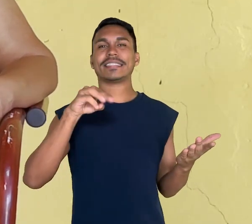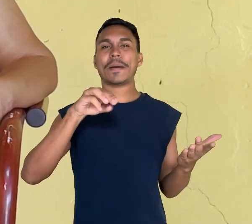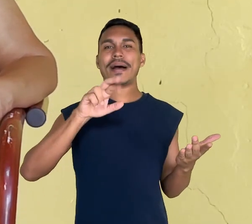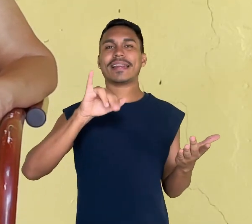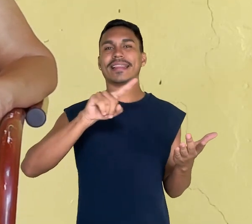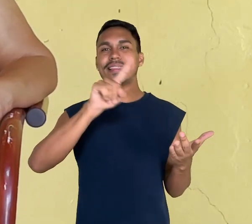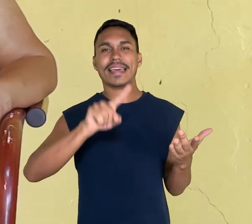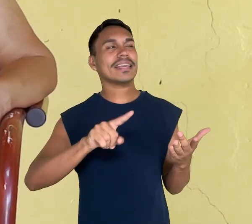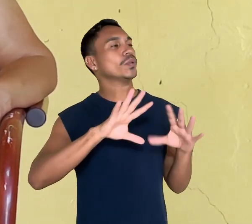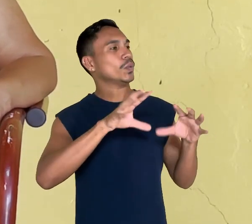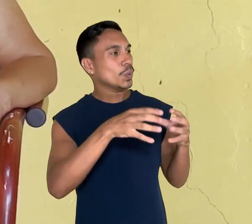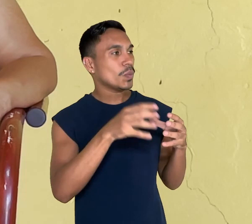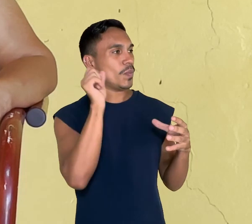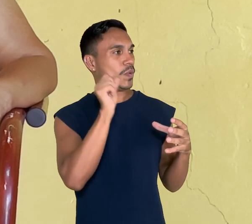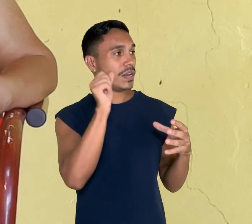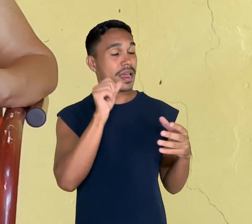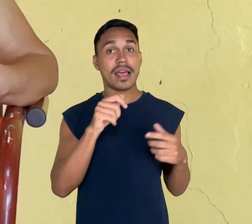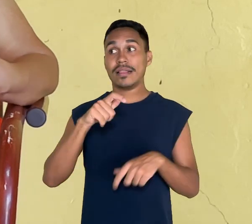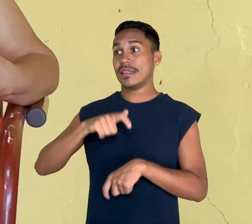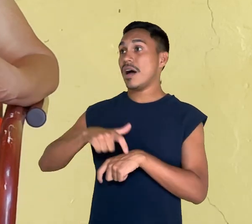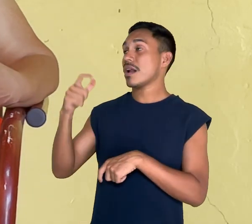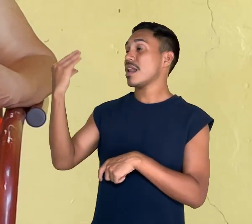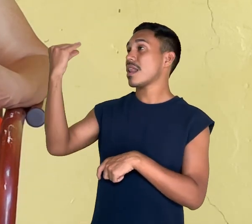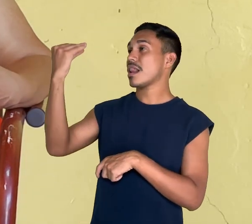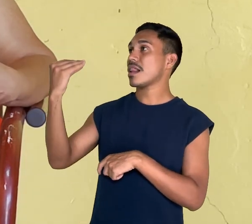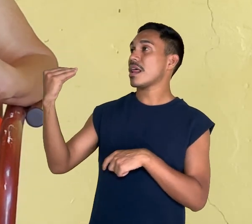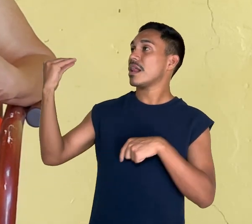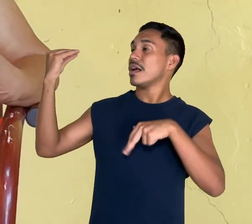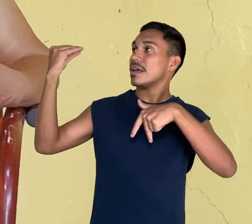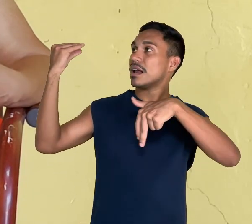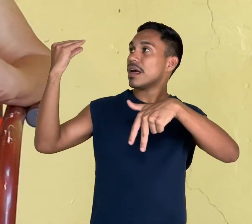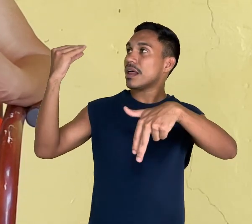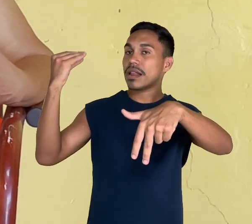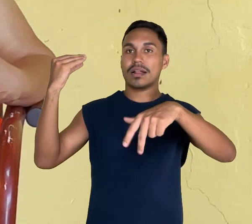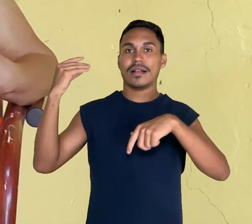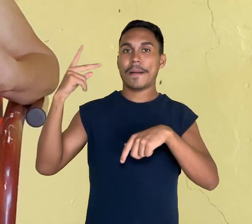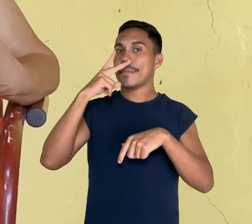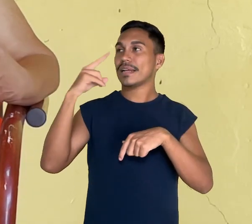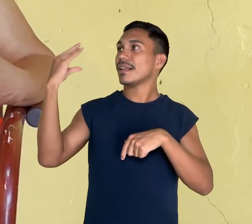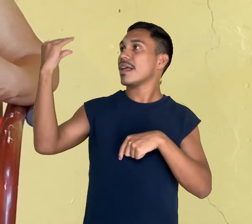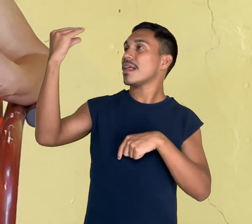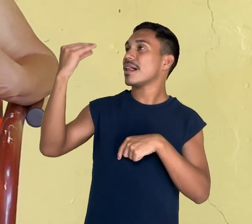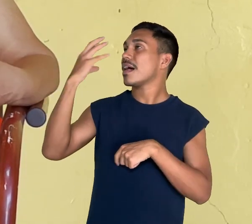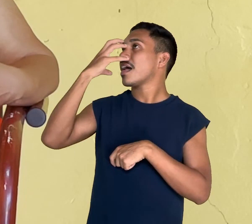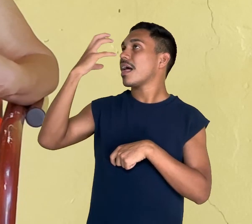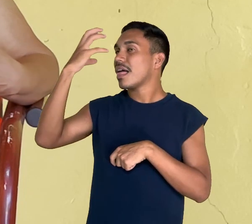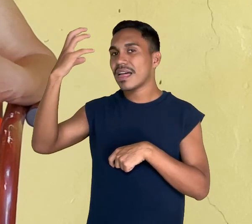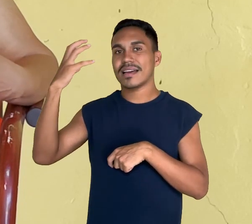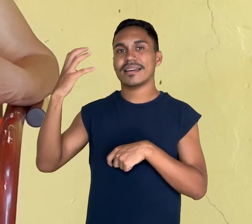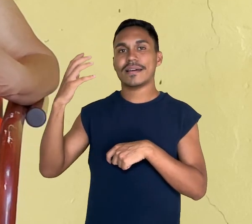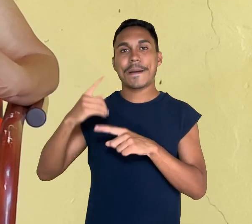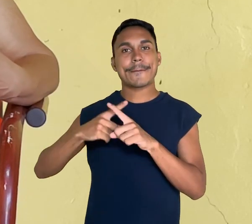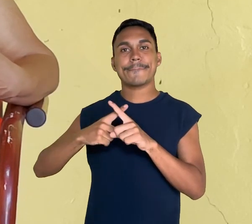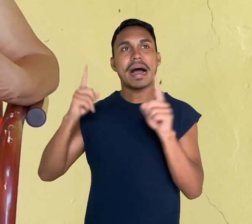das Mulheres e tal. E eu me deixei levar com ele falando e eu fui andando na mente dele, ele falando e eu fui